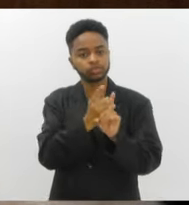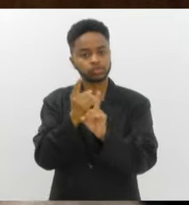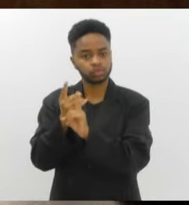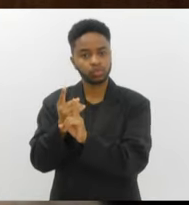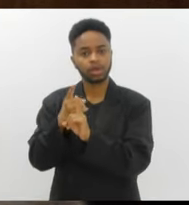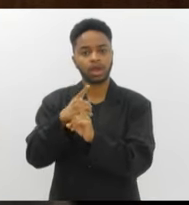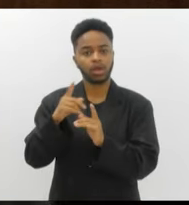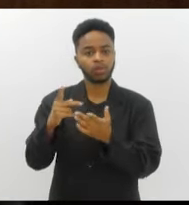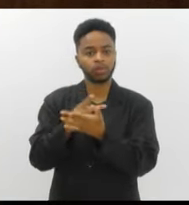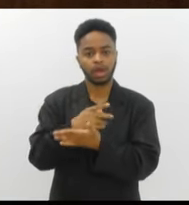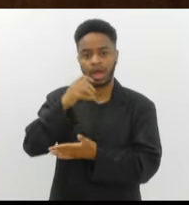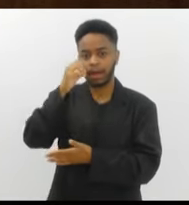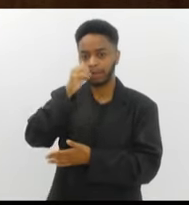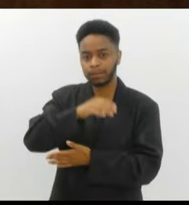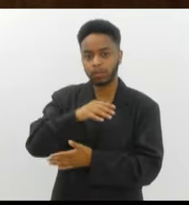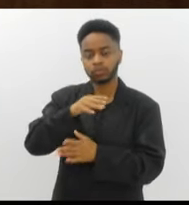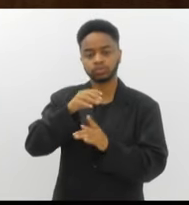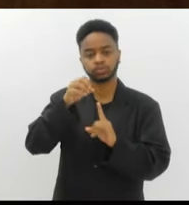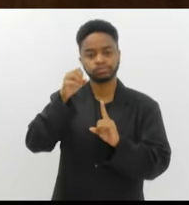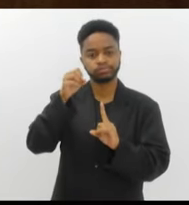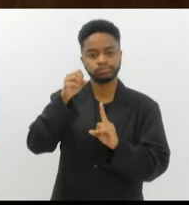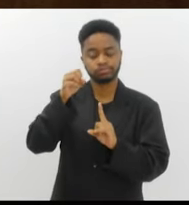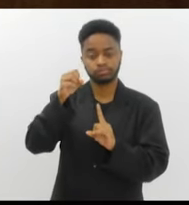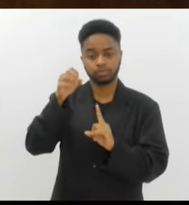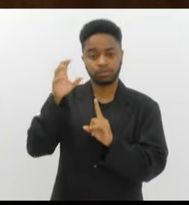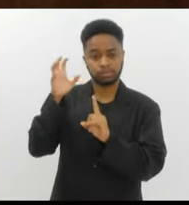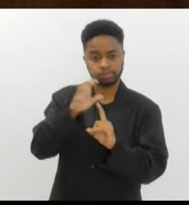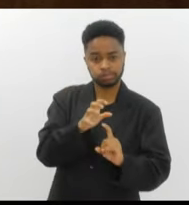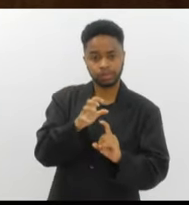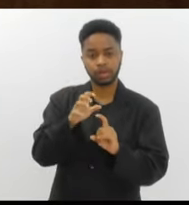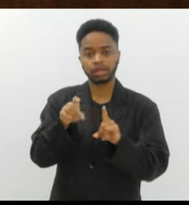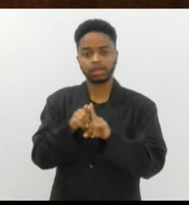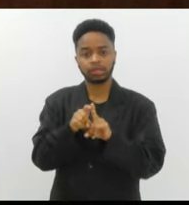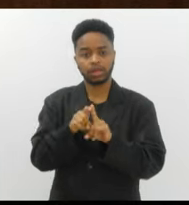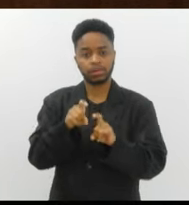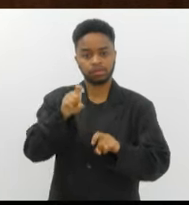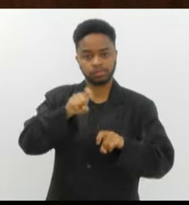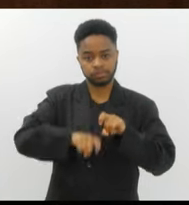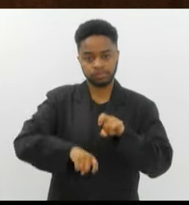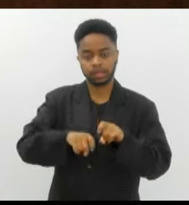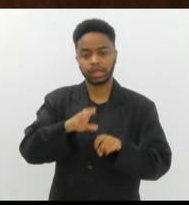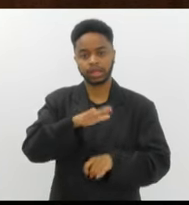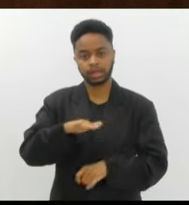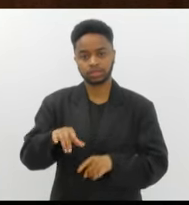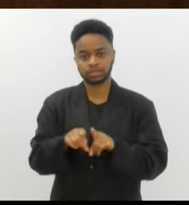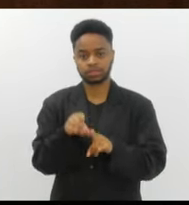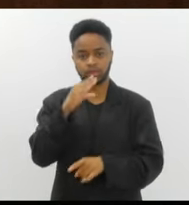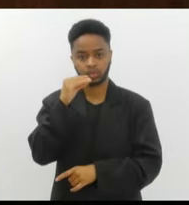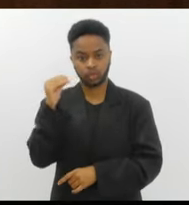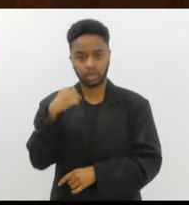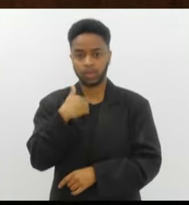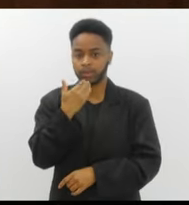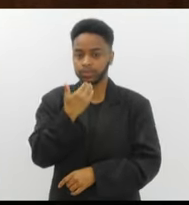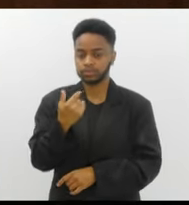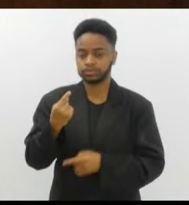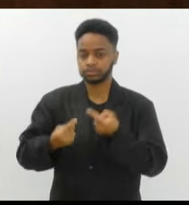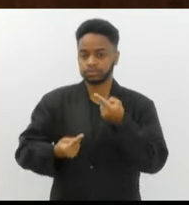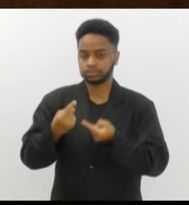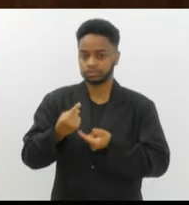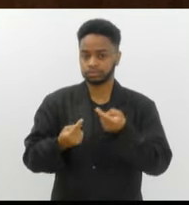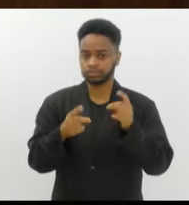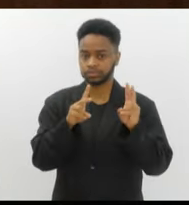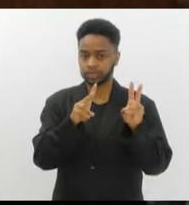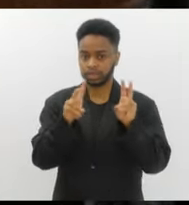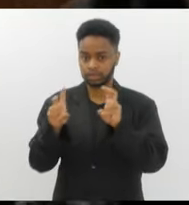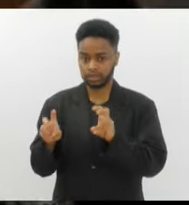abuso moral, físico e sexual em crianças e adolescentes. Pedi para discutir a matéria, deputado Carlos